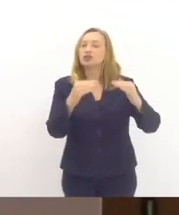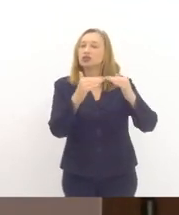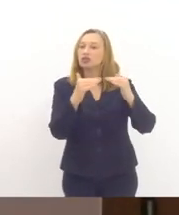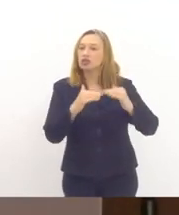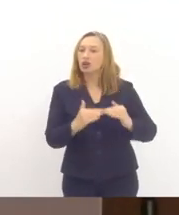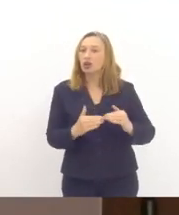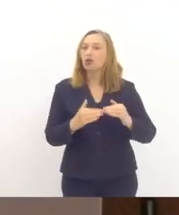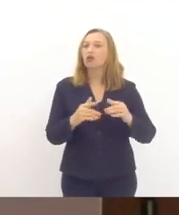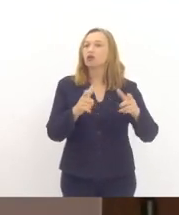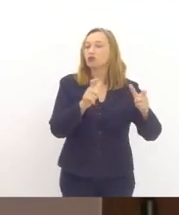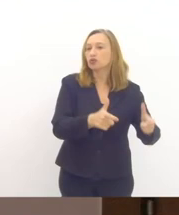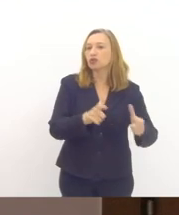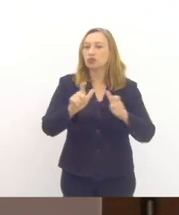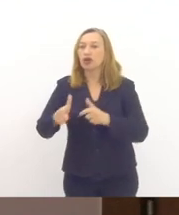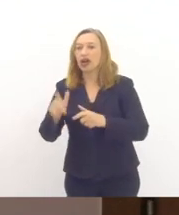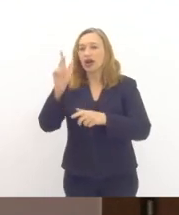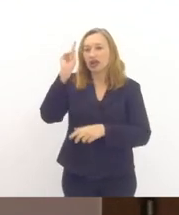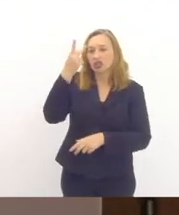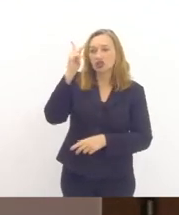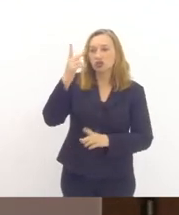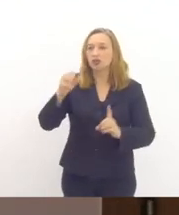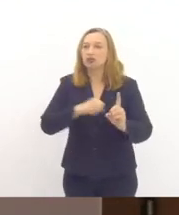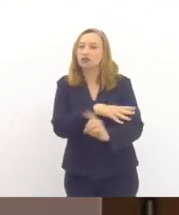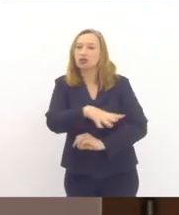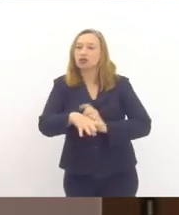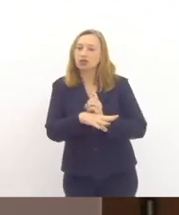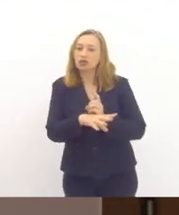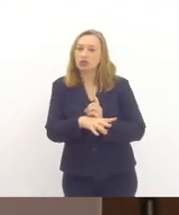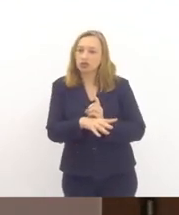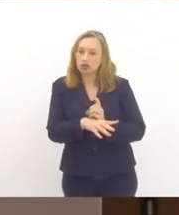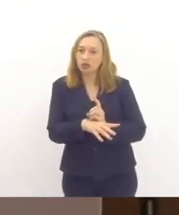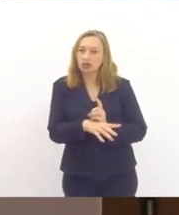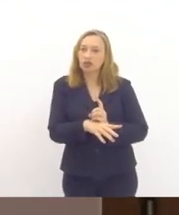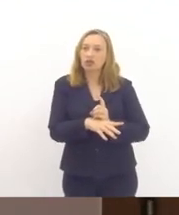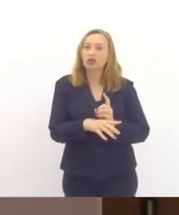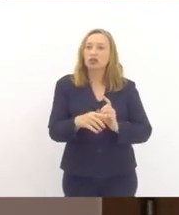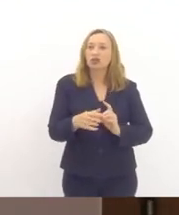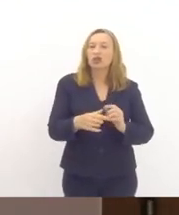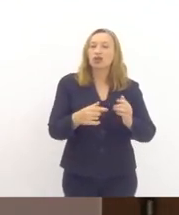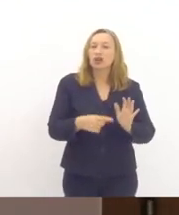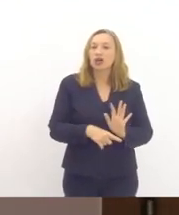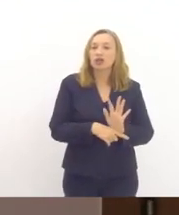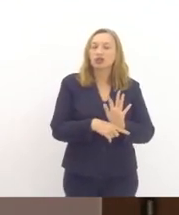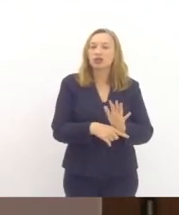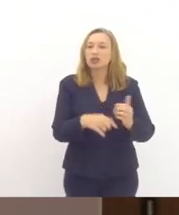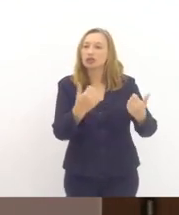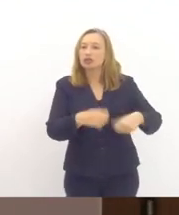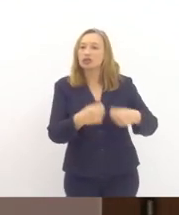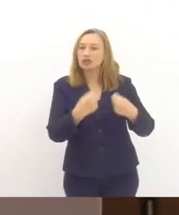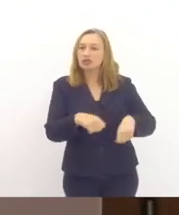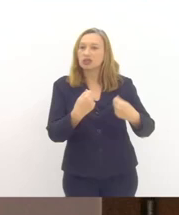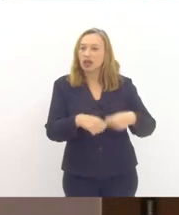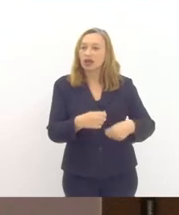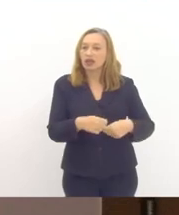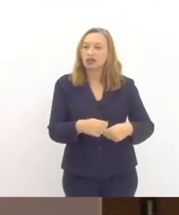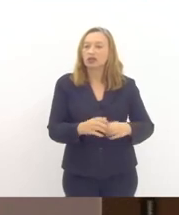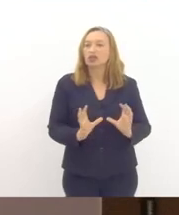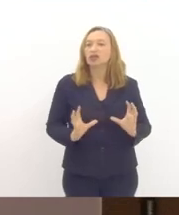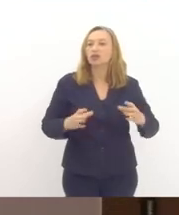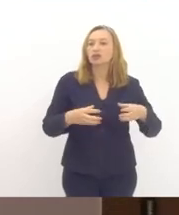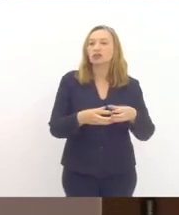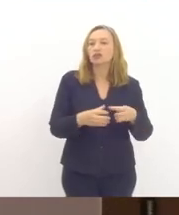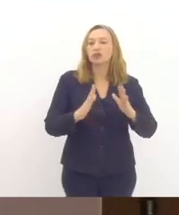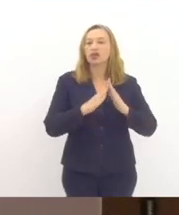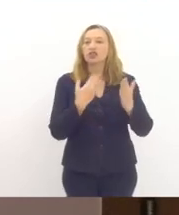contexto regional, histórico, social, de modo a atender necessidades e anseios educacionais da comunidade